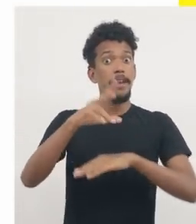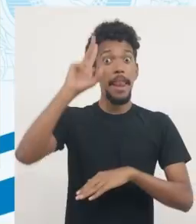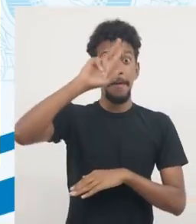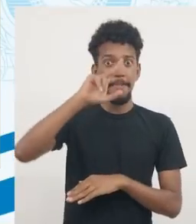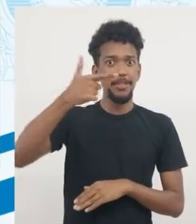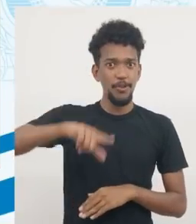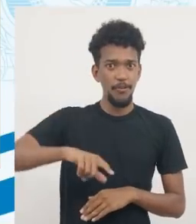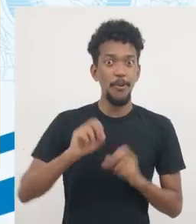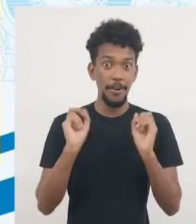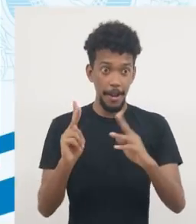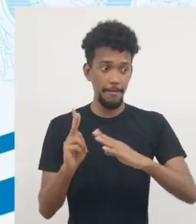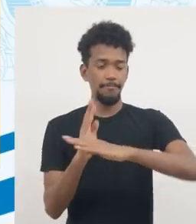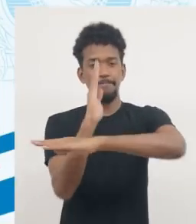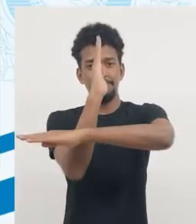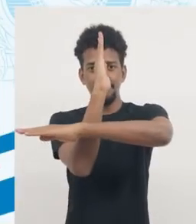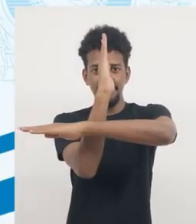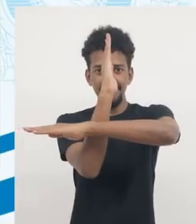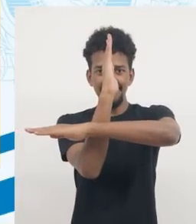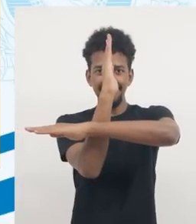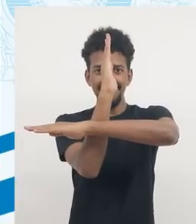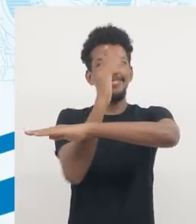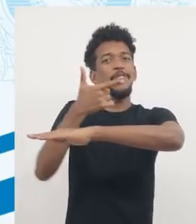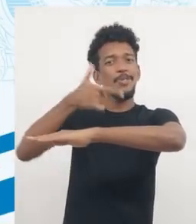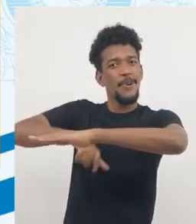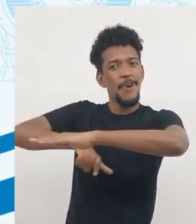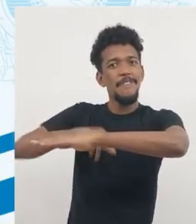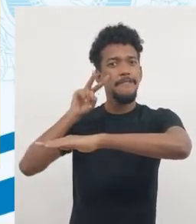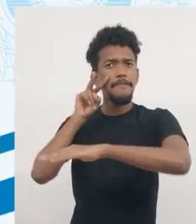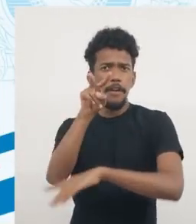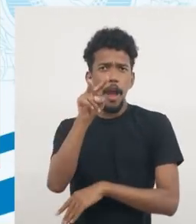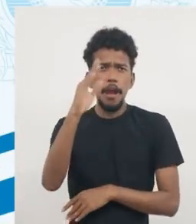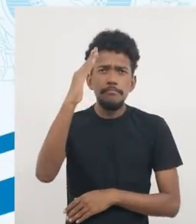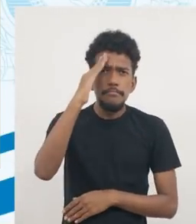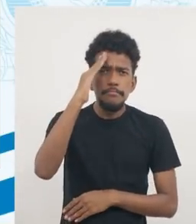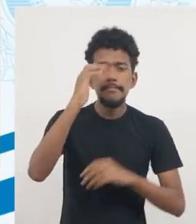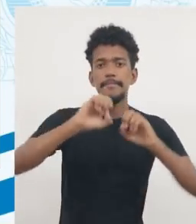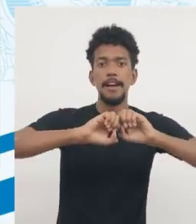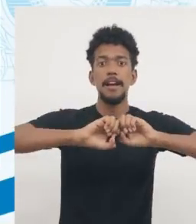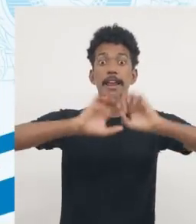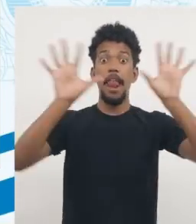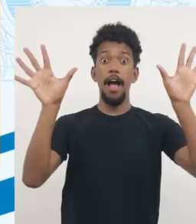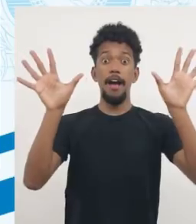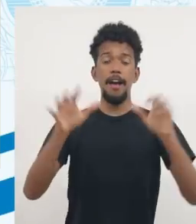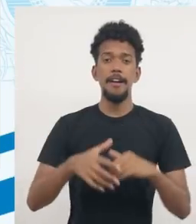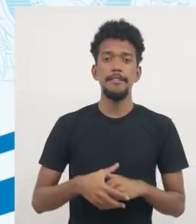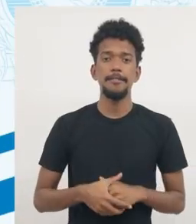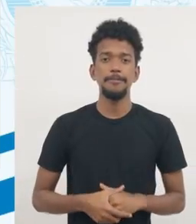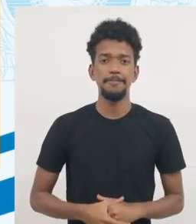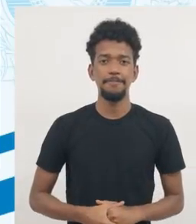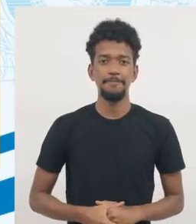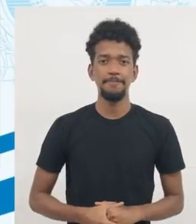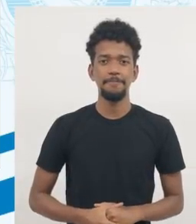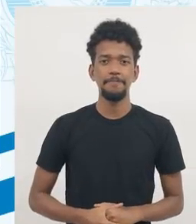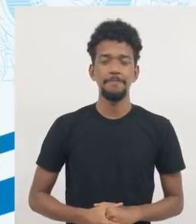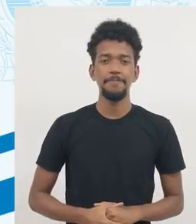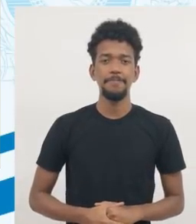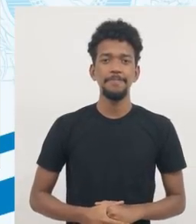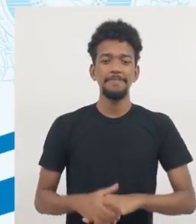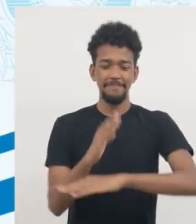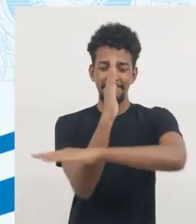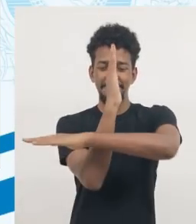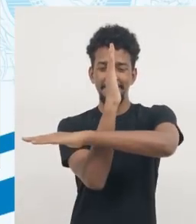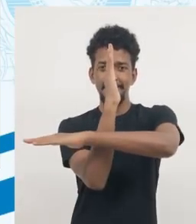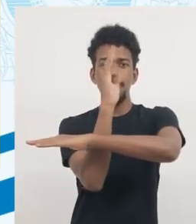lá. Ok. Mais um plano cartesiano para que você possa então ter uma melhor dimensão